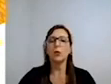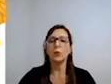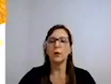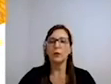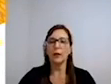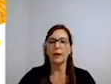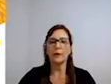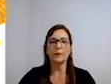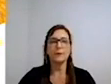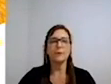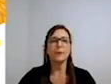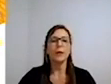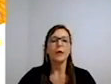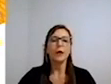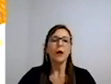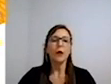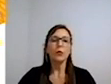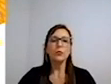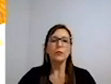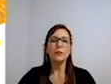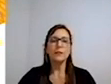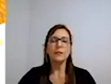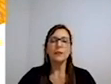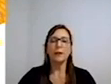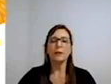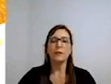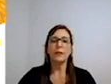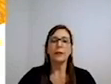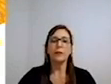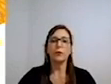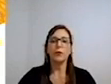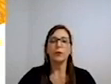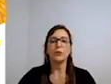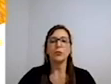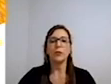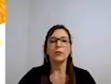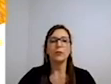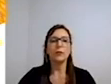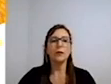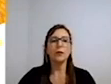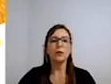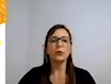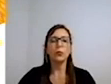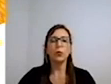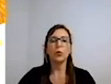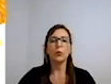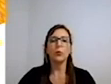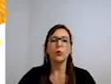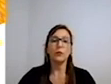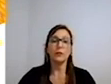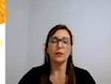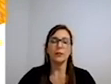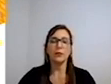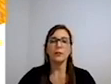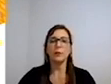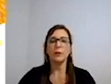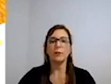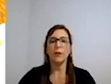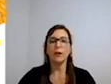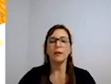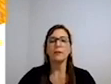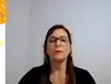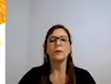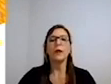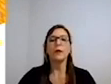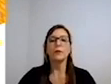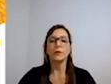ou medulares. Alguns desses nervos levam informações do interior do corpo ou das regiões